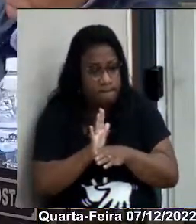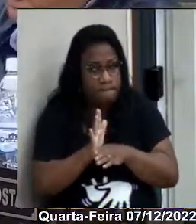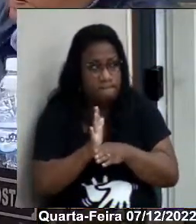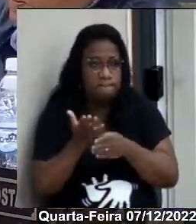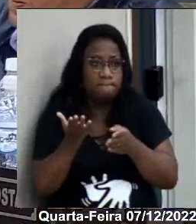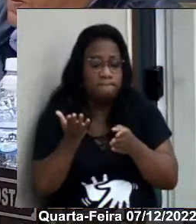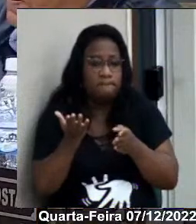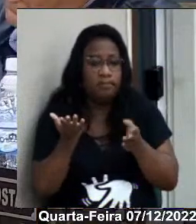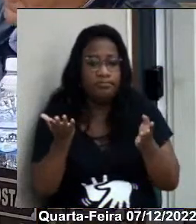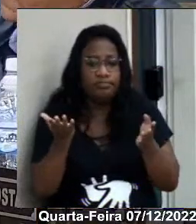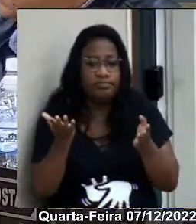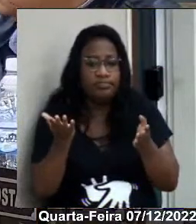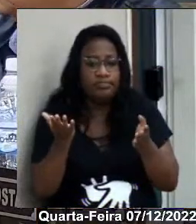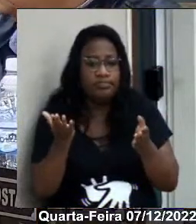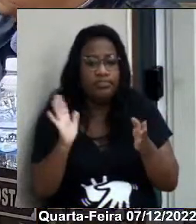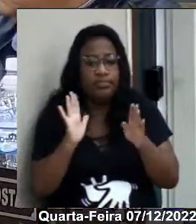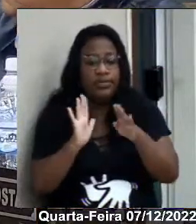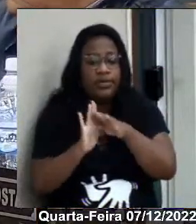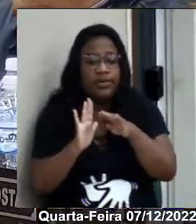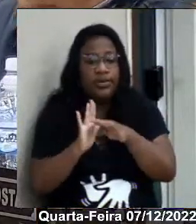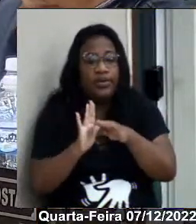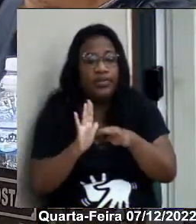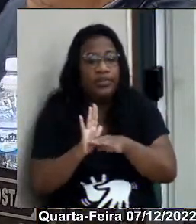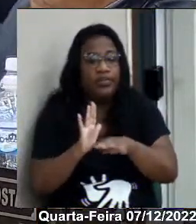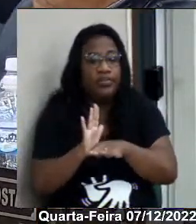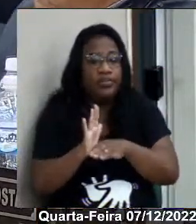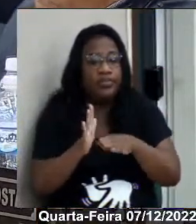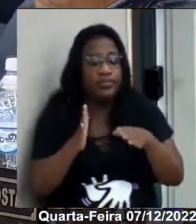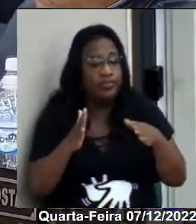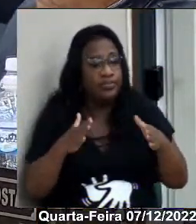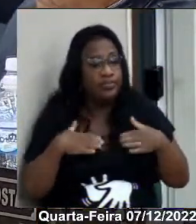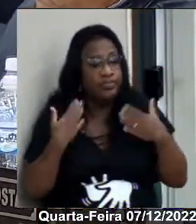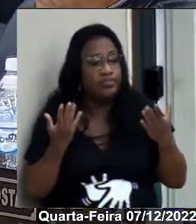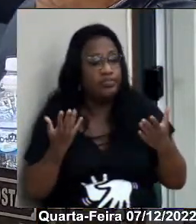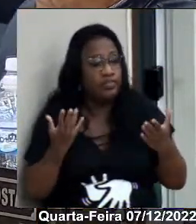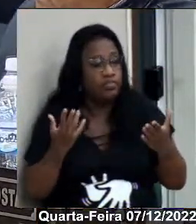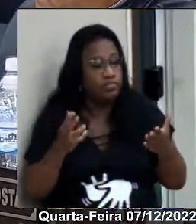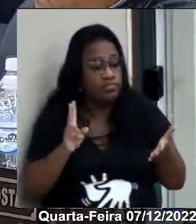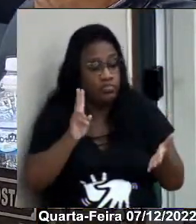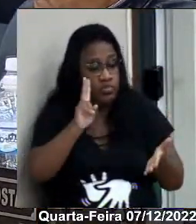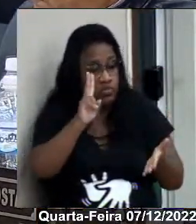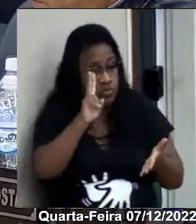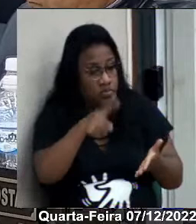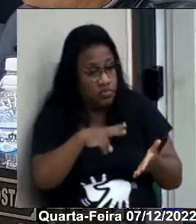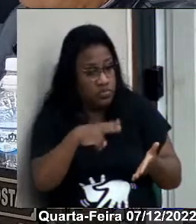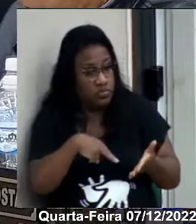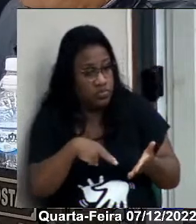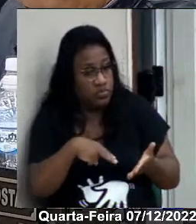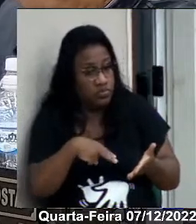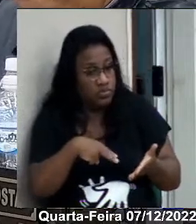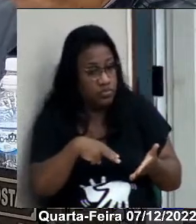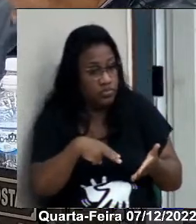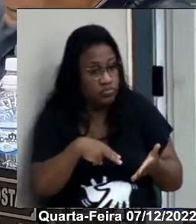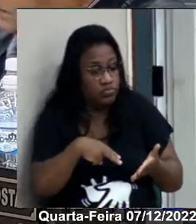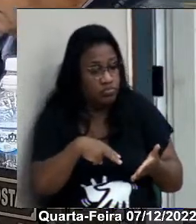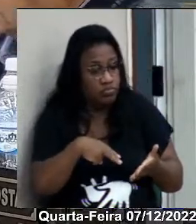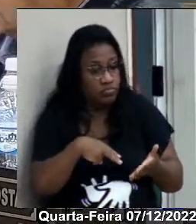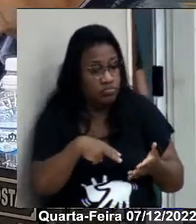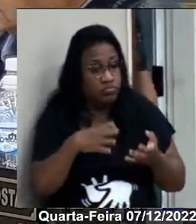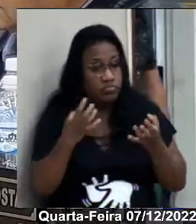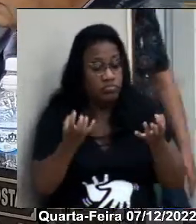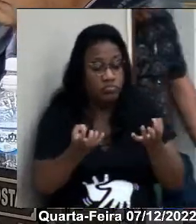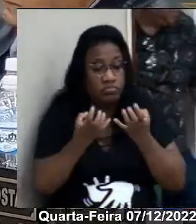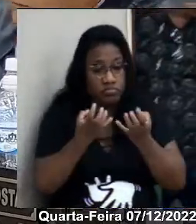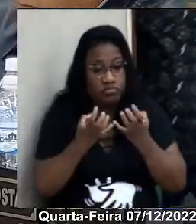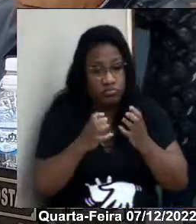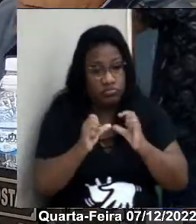Kinder Ovo, que eu gosto de dizer, né? Que ele chega às 8 horas da manhã, os vereadores não têm a oportunidade de ler. E é um projeto mega complexo, né? Ele